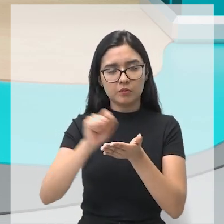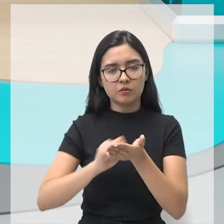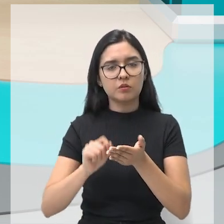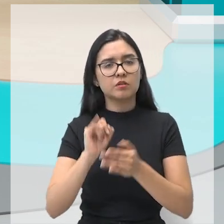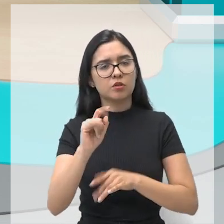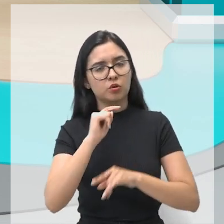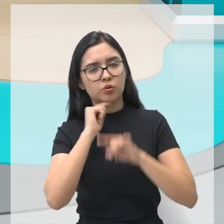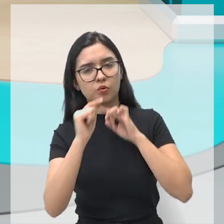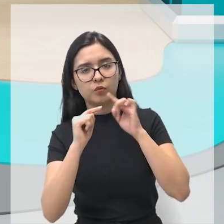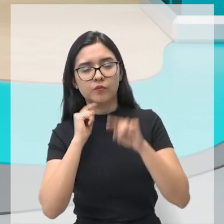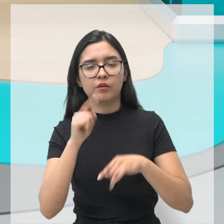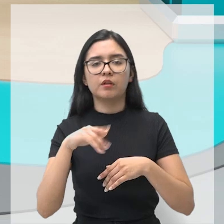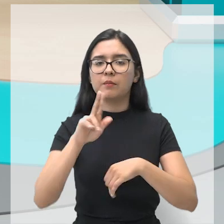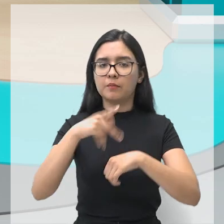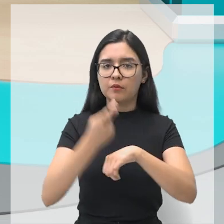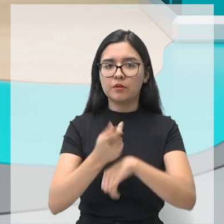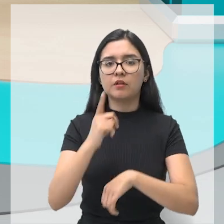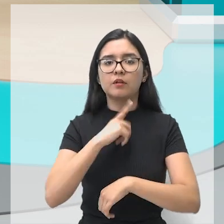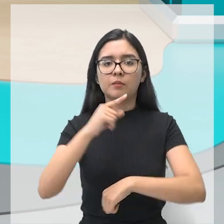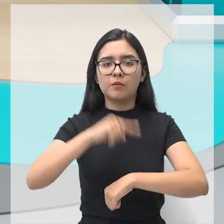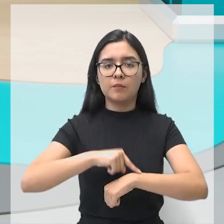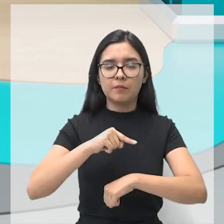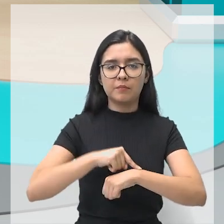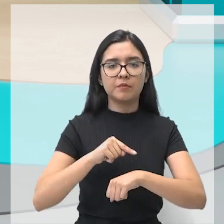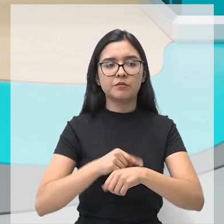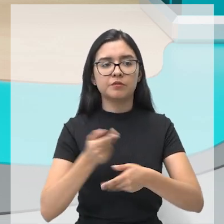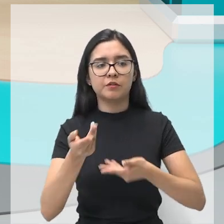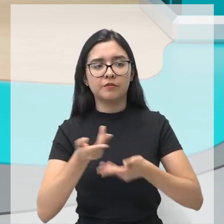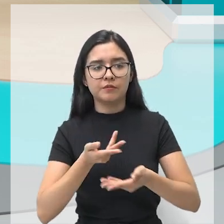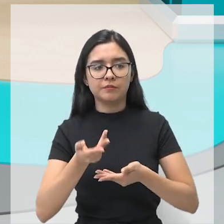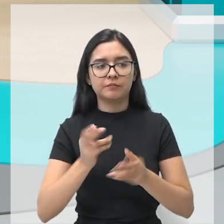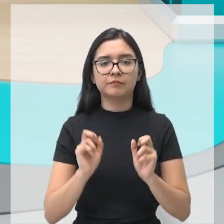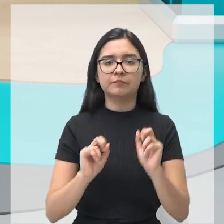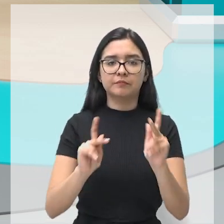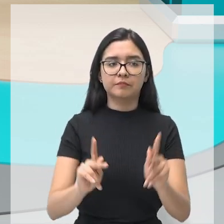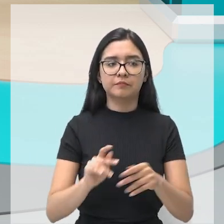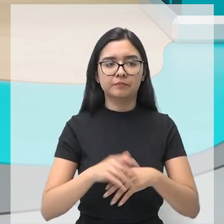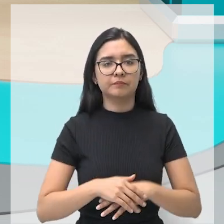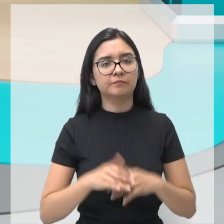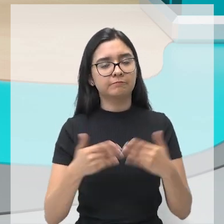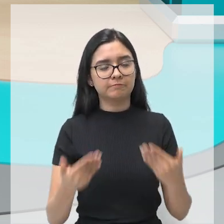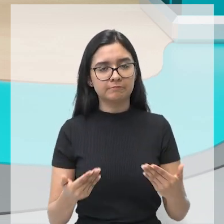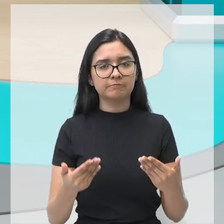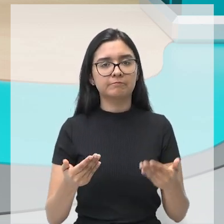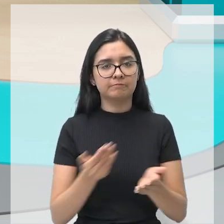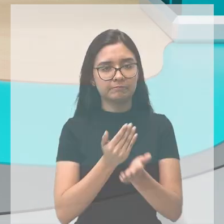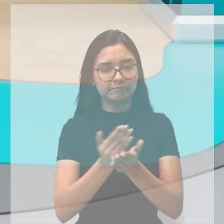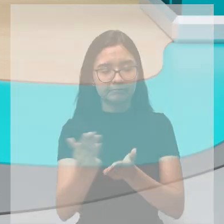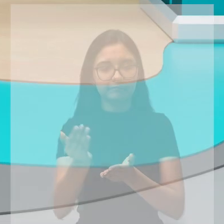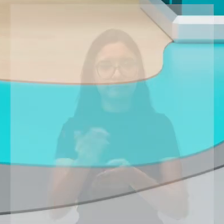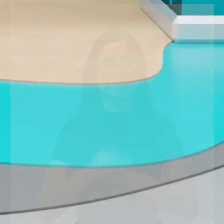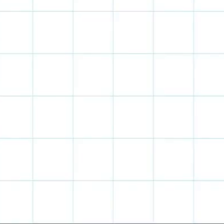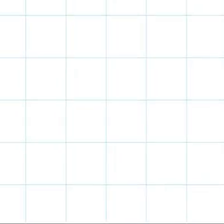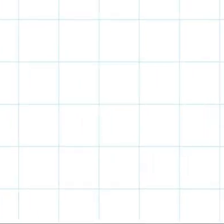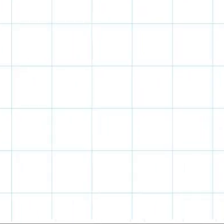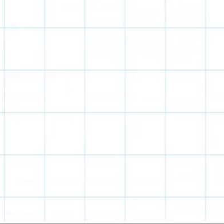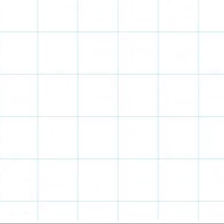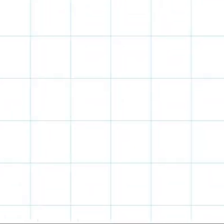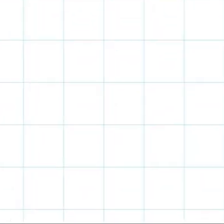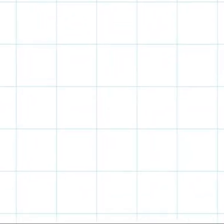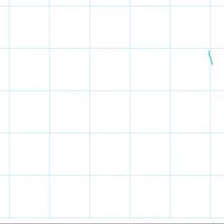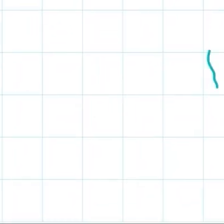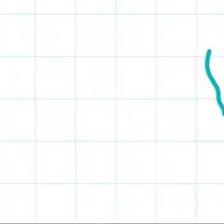as dúvidas para o nosso momento de interatividade, ok? Sem mais delongas, vamos de aula? Vamos